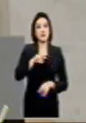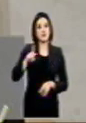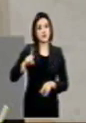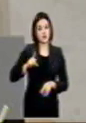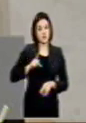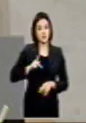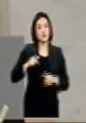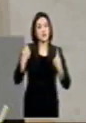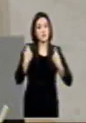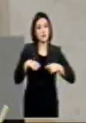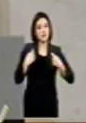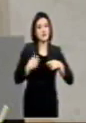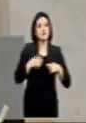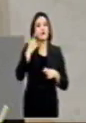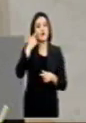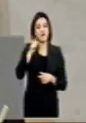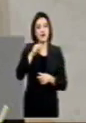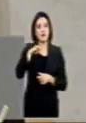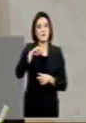materialidade ou sobre